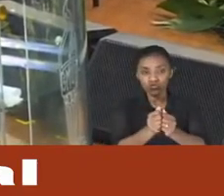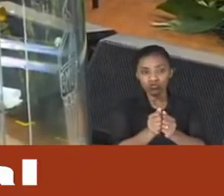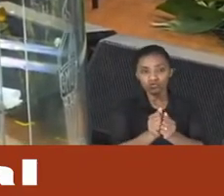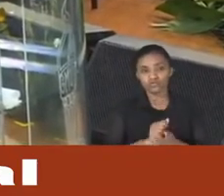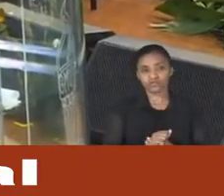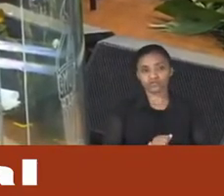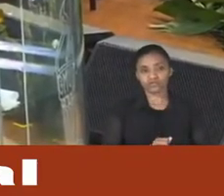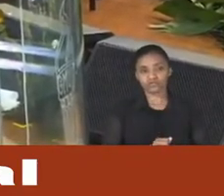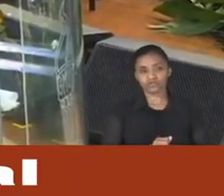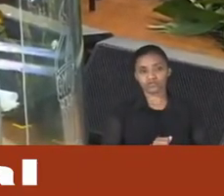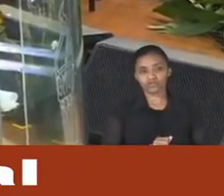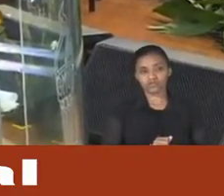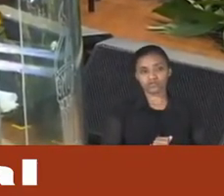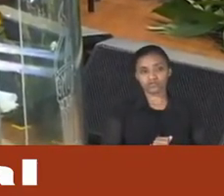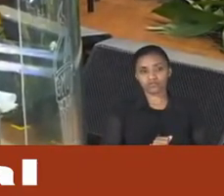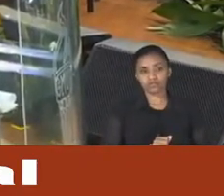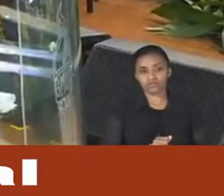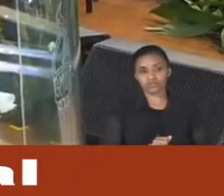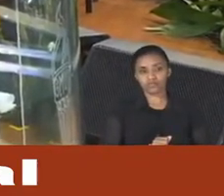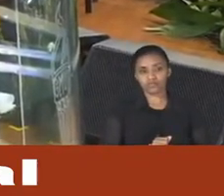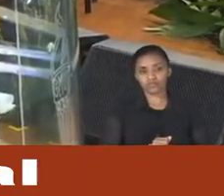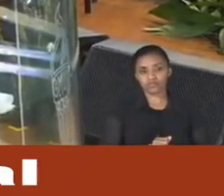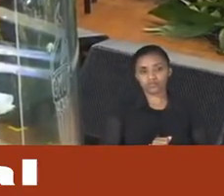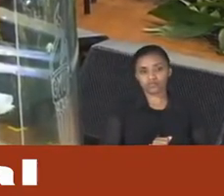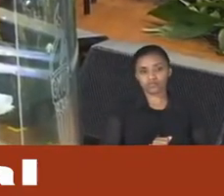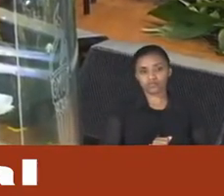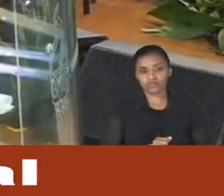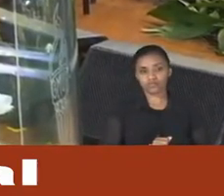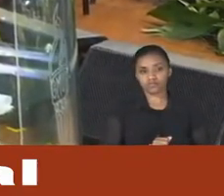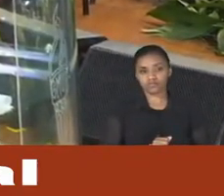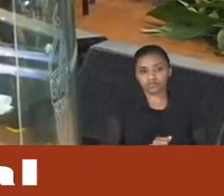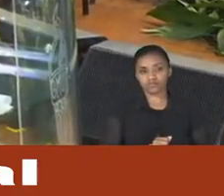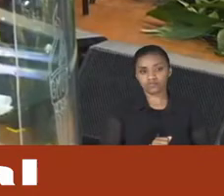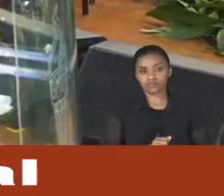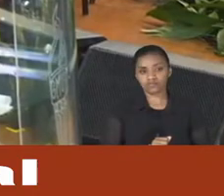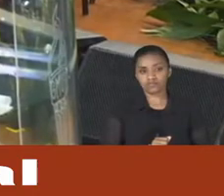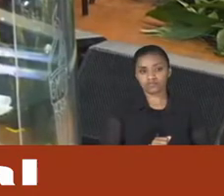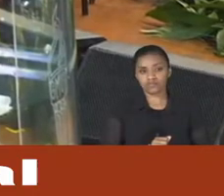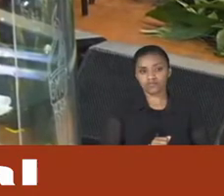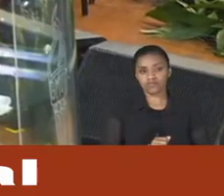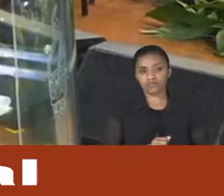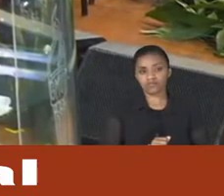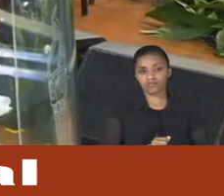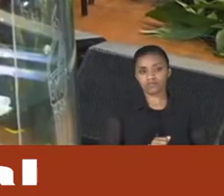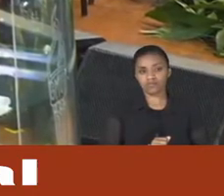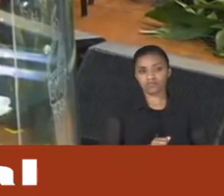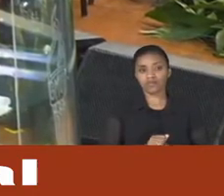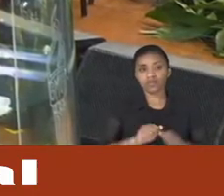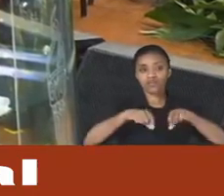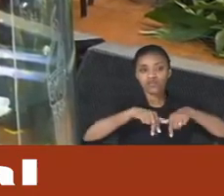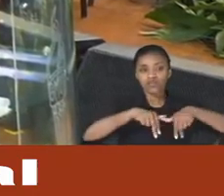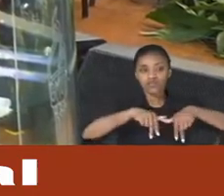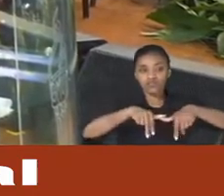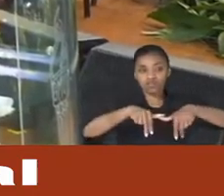em cima da minha mão, fecha, tranquilo, mas firme aqui, tá? Pé direito, pé esquerdo, vamos